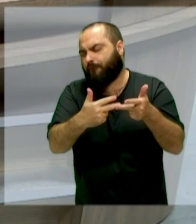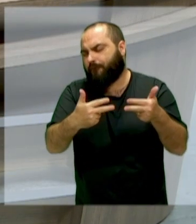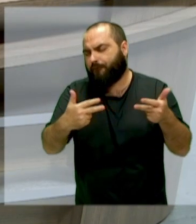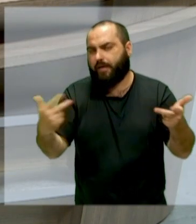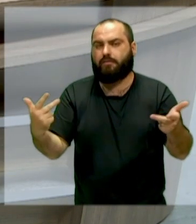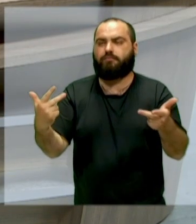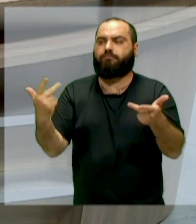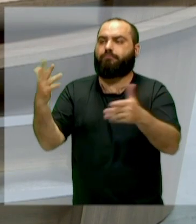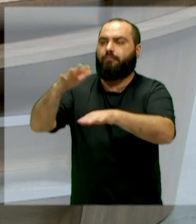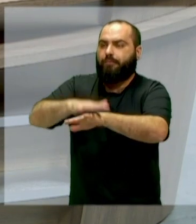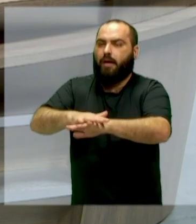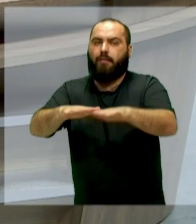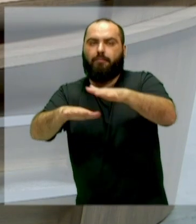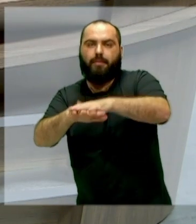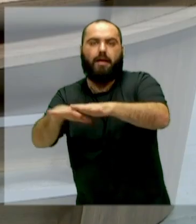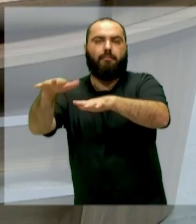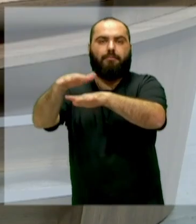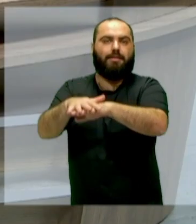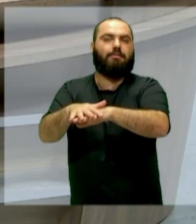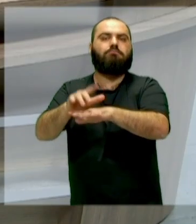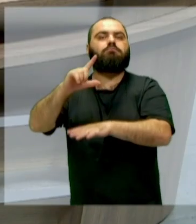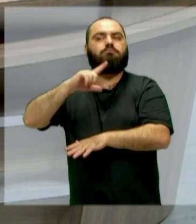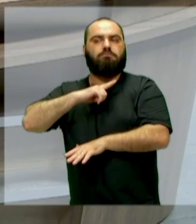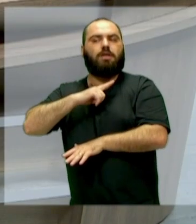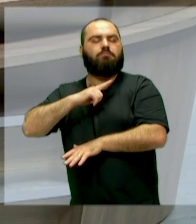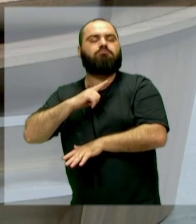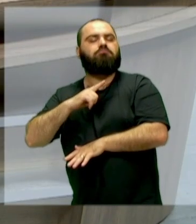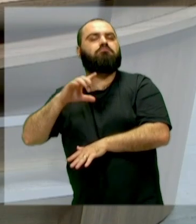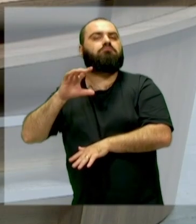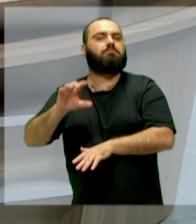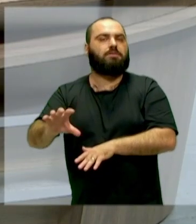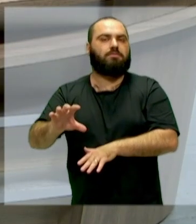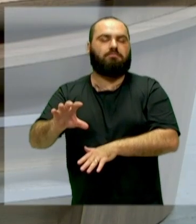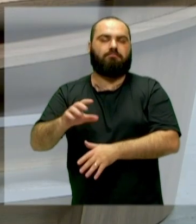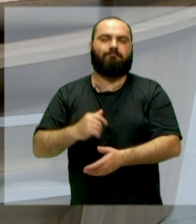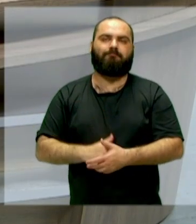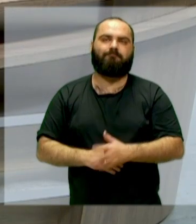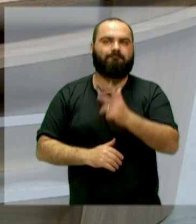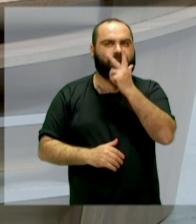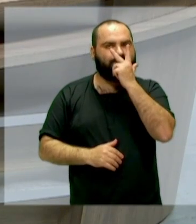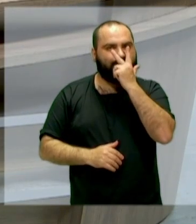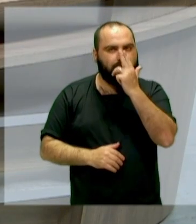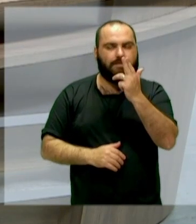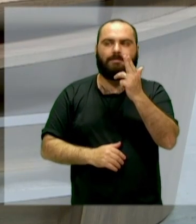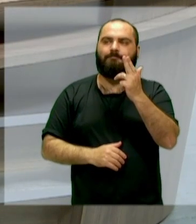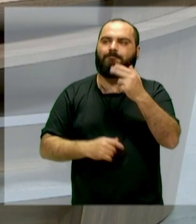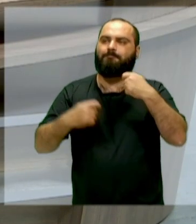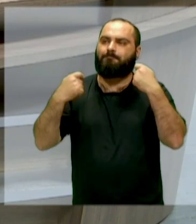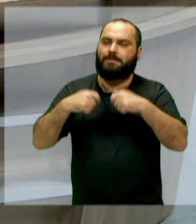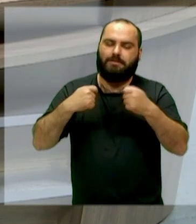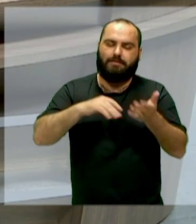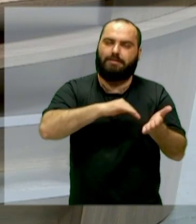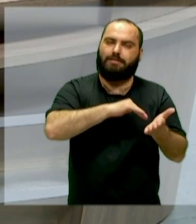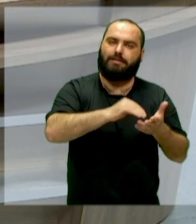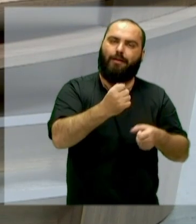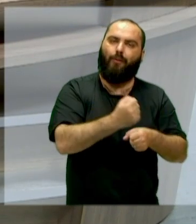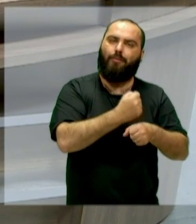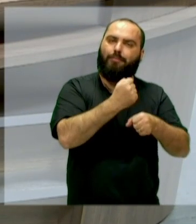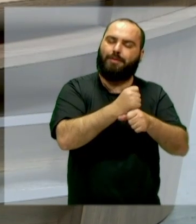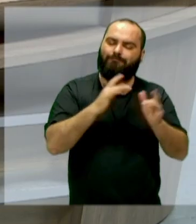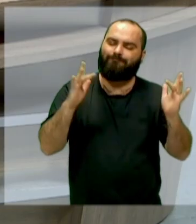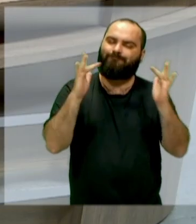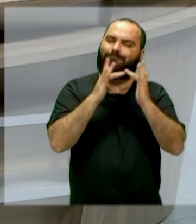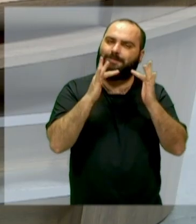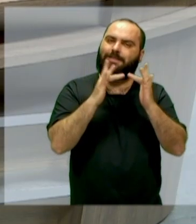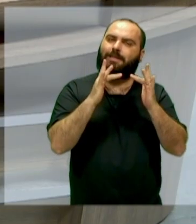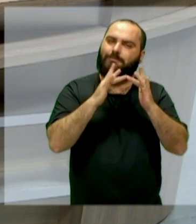ali então a gente tem esse engajamento ainda sinto uma necessidade da obras se envolver mais por ser